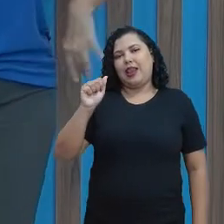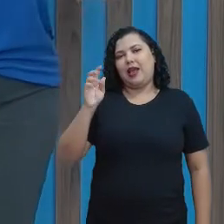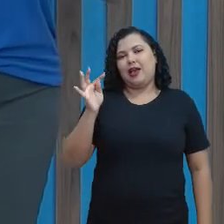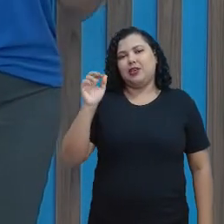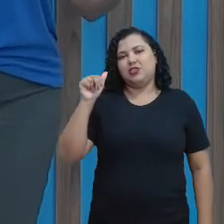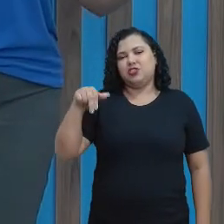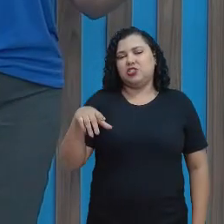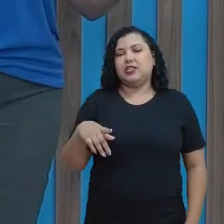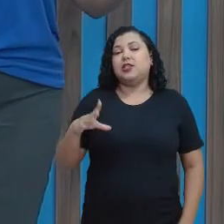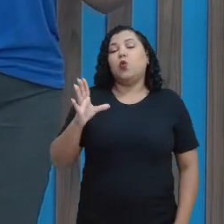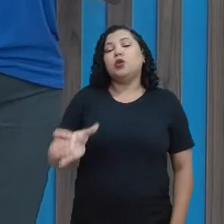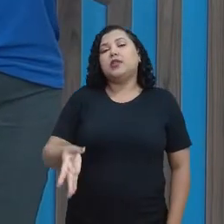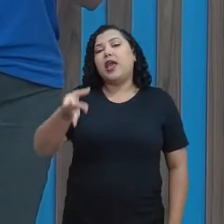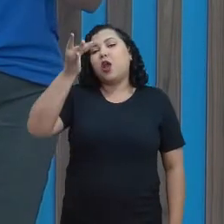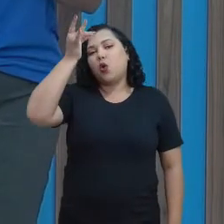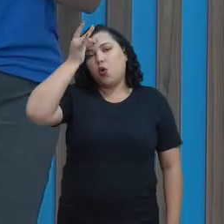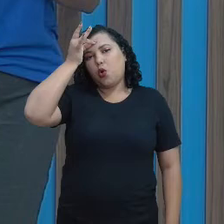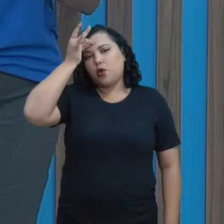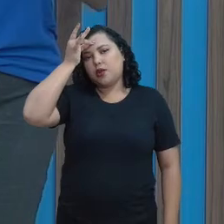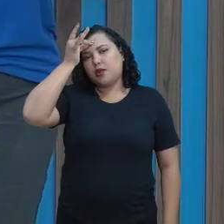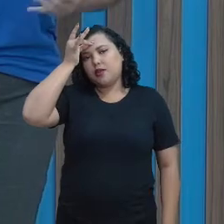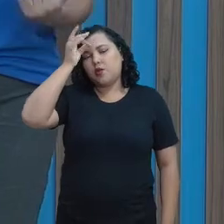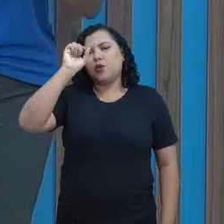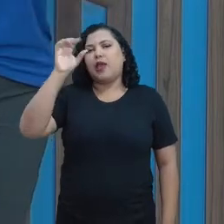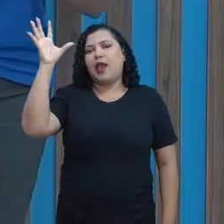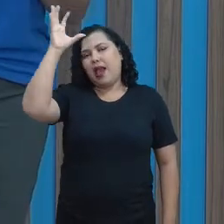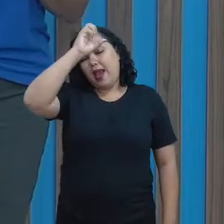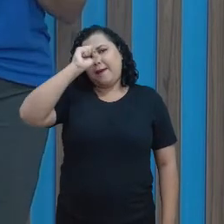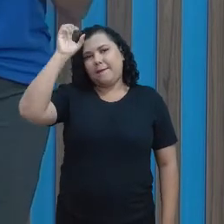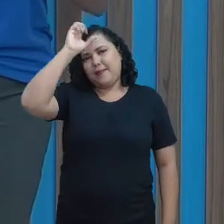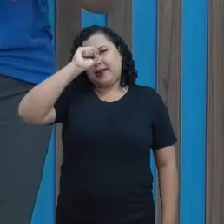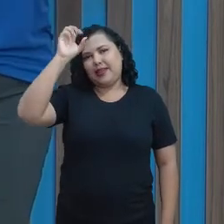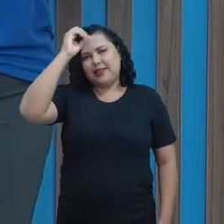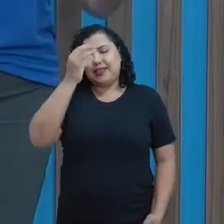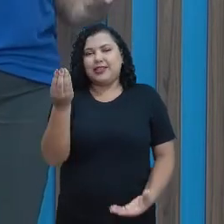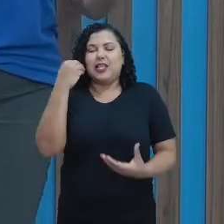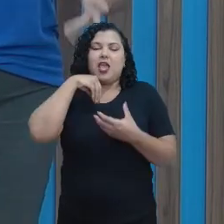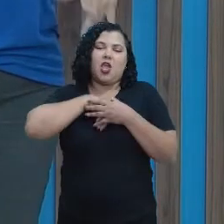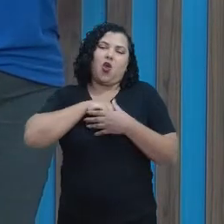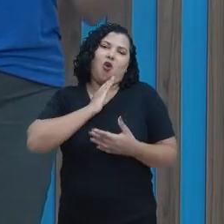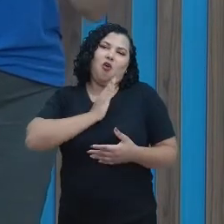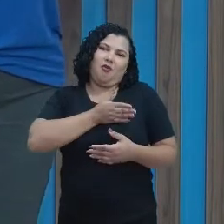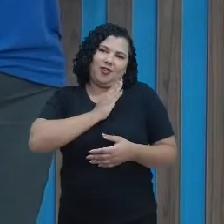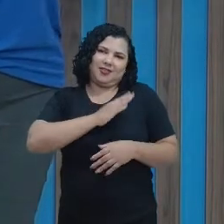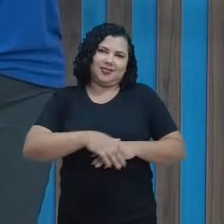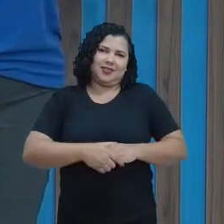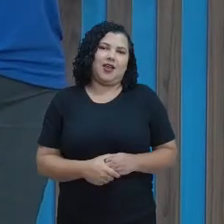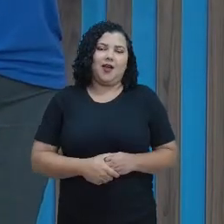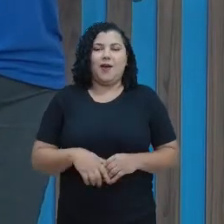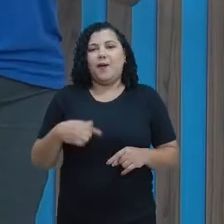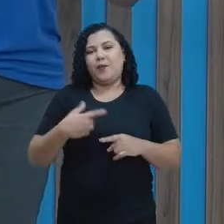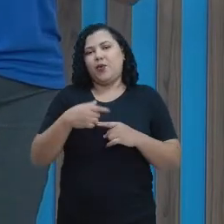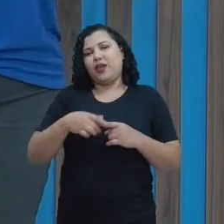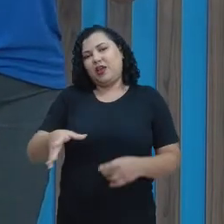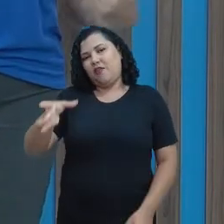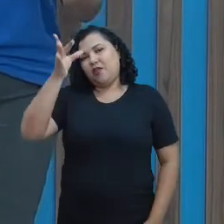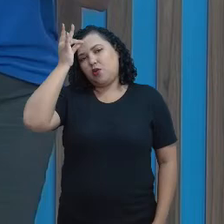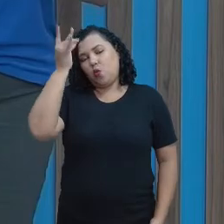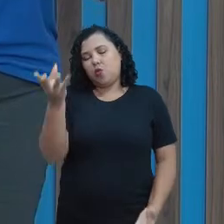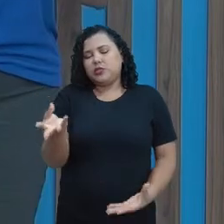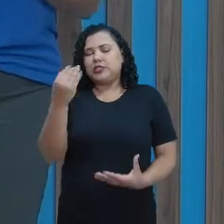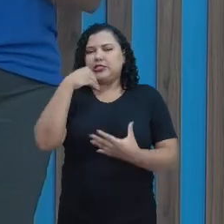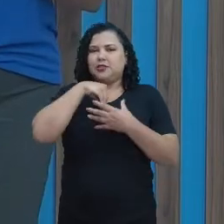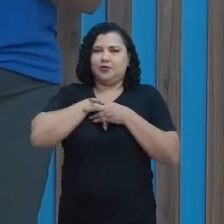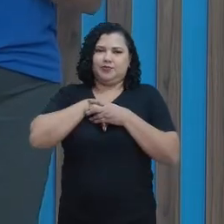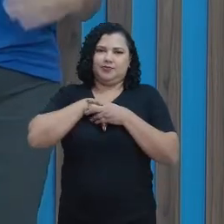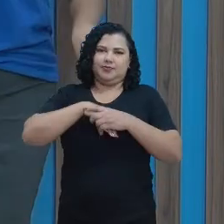faculdade, decorem, decore, aprendam decore, decoração, porque decorar vem disso, de saber